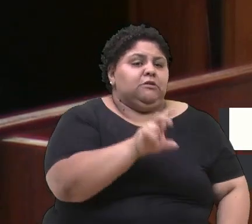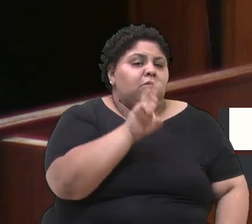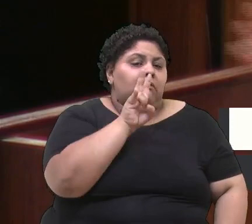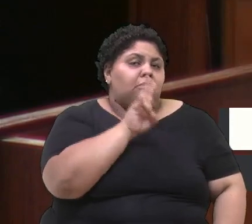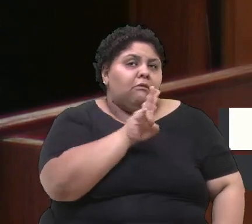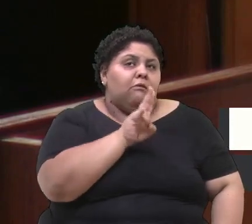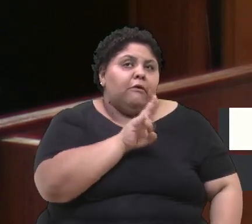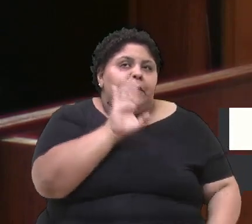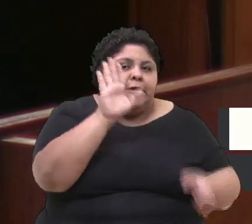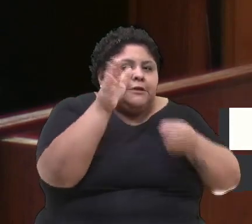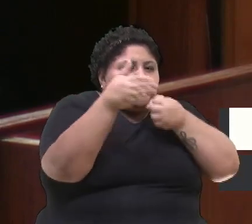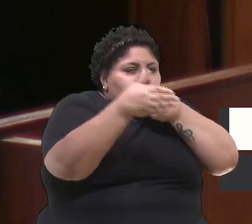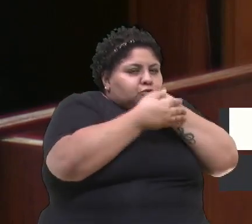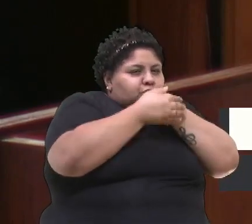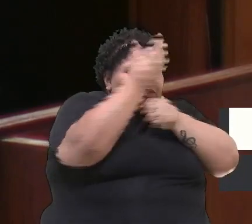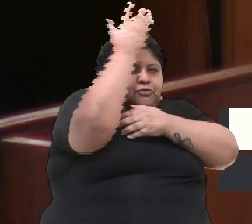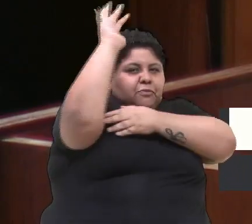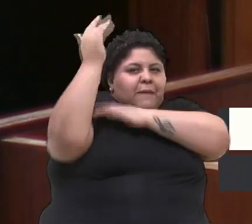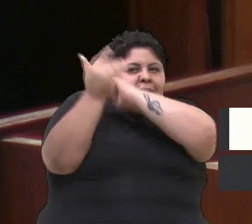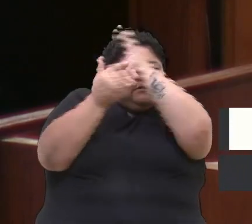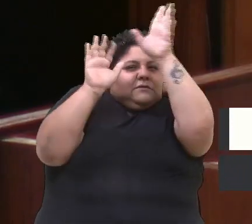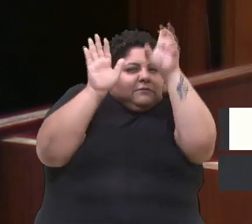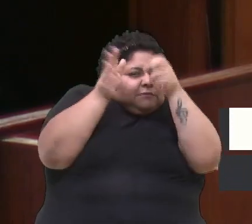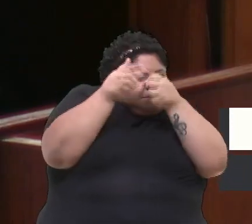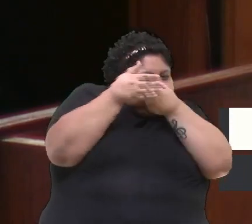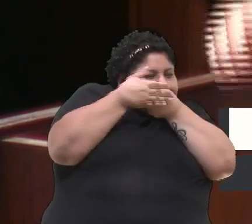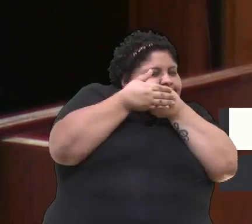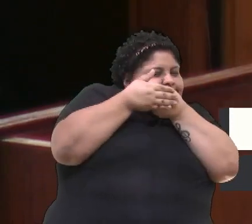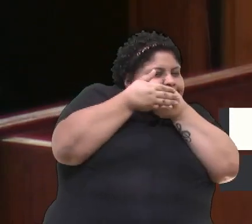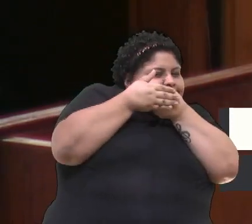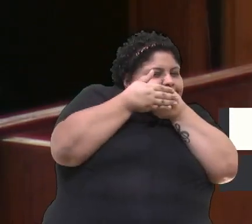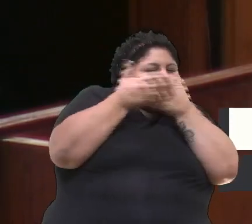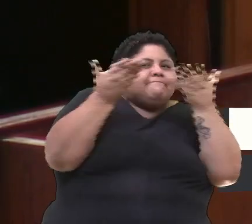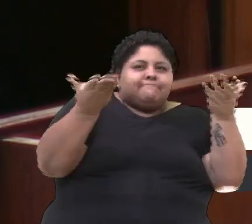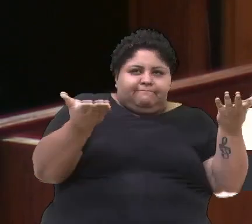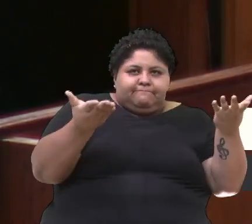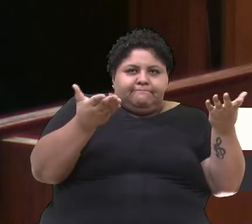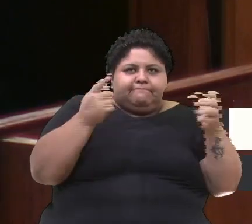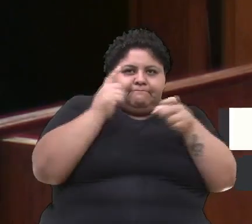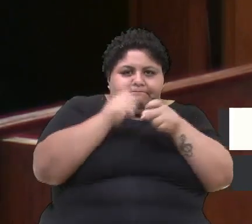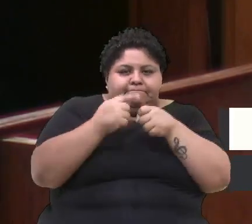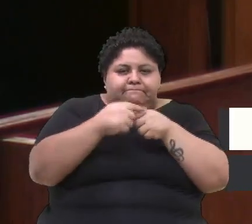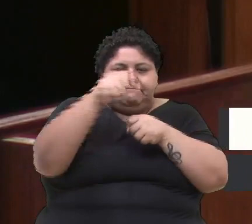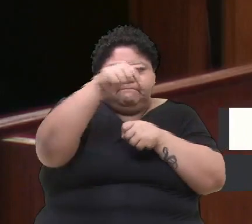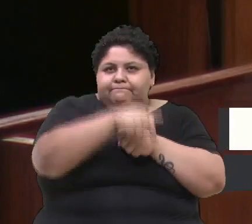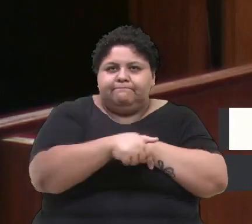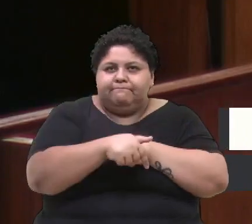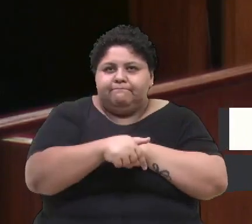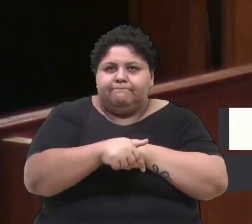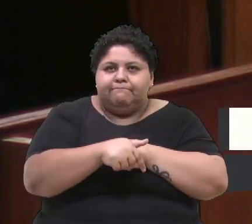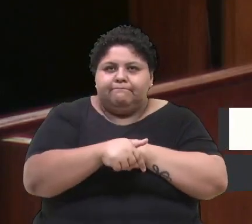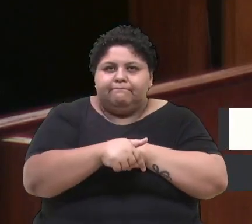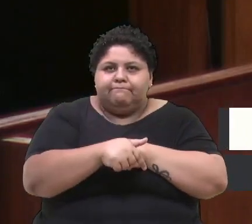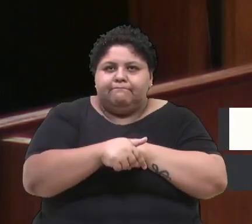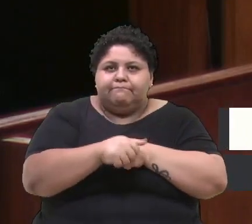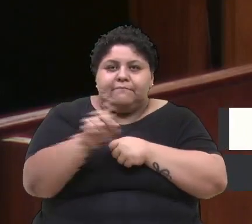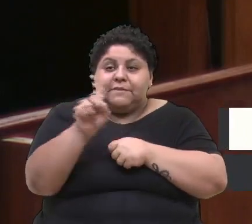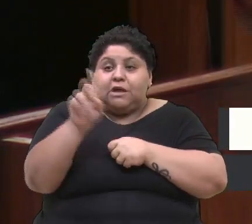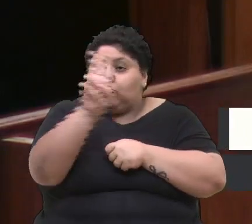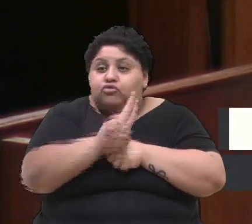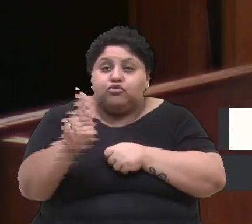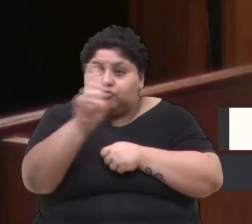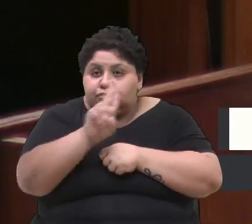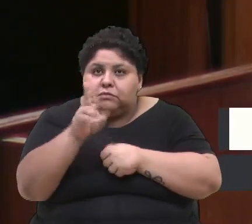alto assim, em lugares nobres da cidade de Caxias do Sul, e não são ocupados. Vamos